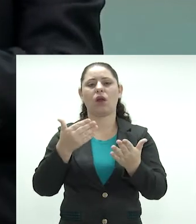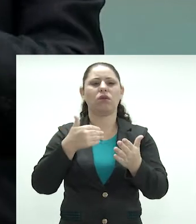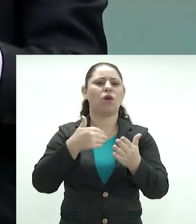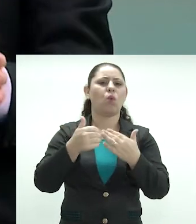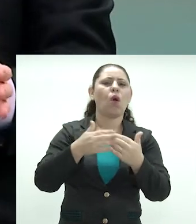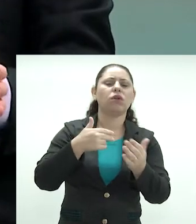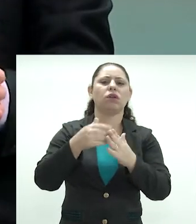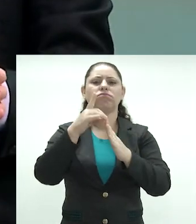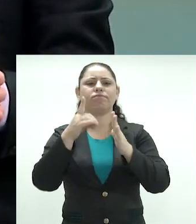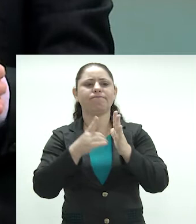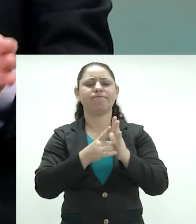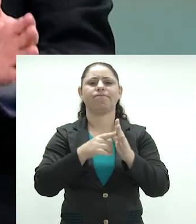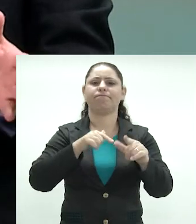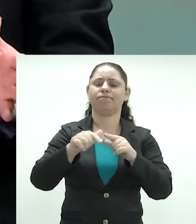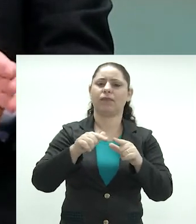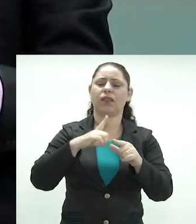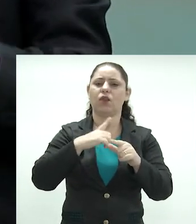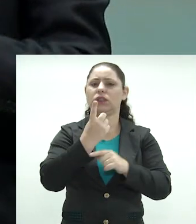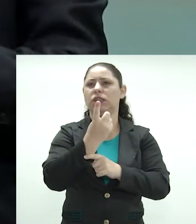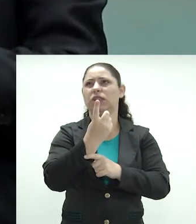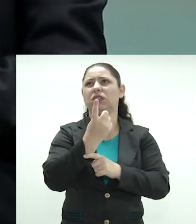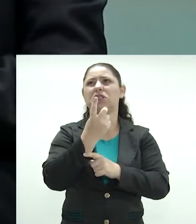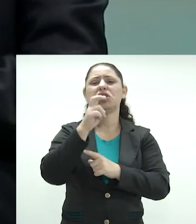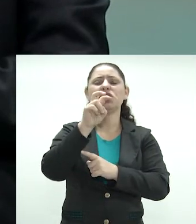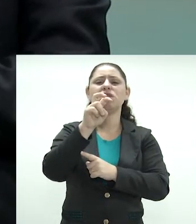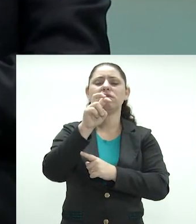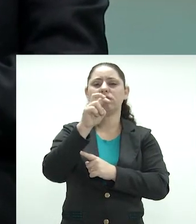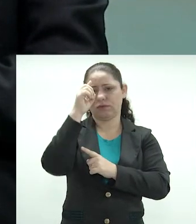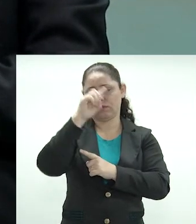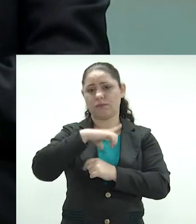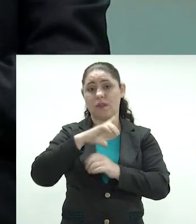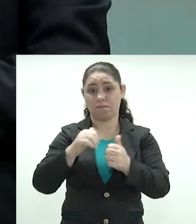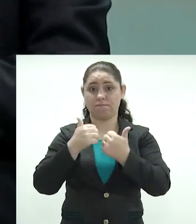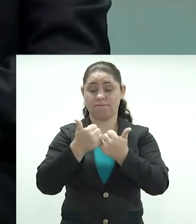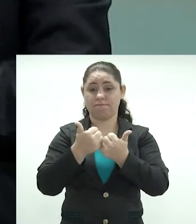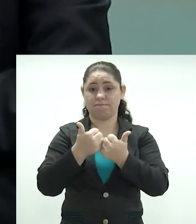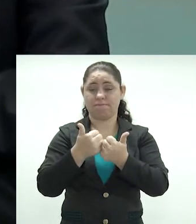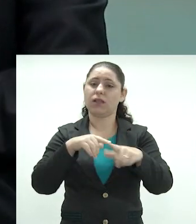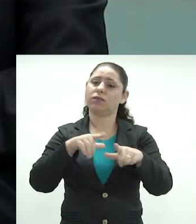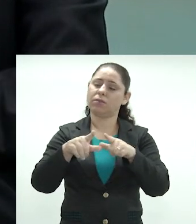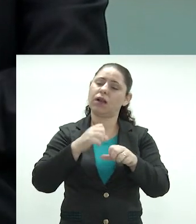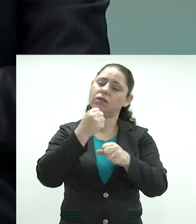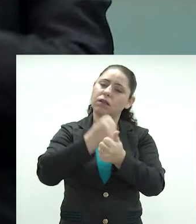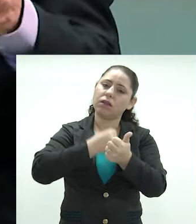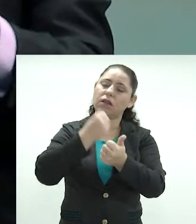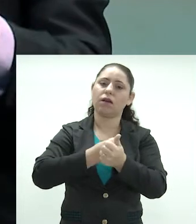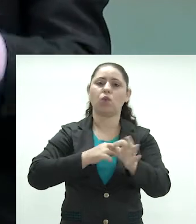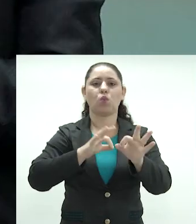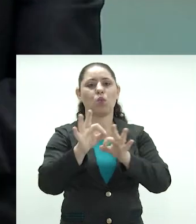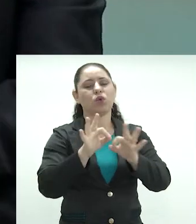melhora, qualquer atuação nossa desses decretos, ou o que quer que seja, demora um lapso de 15 dias para ter um efeito positivo,